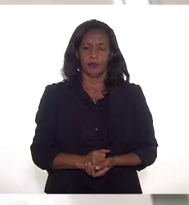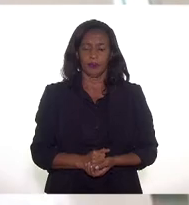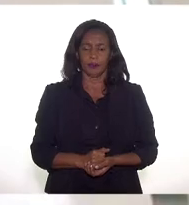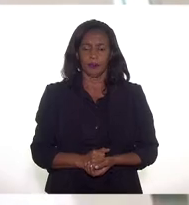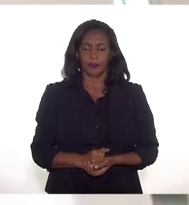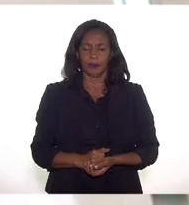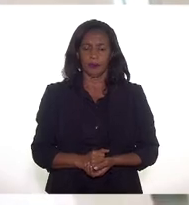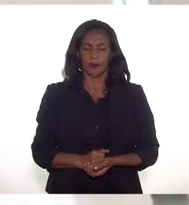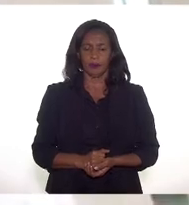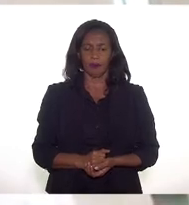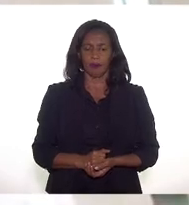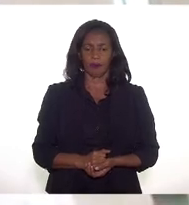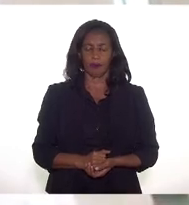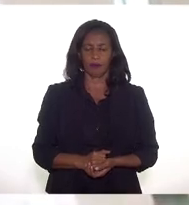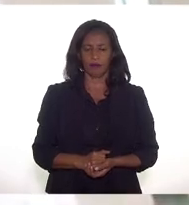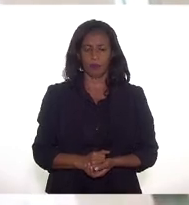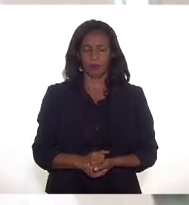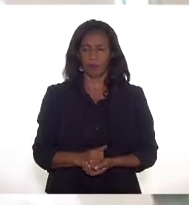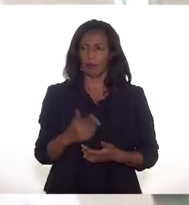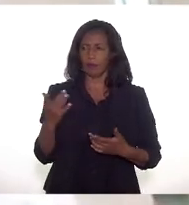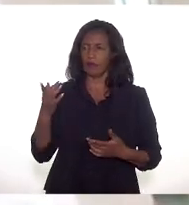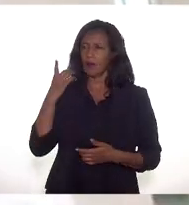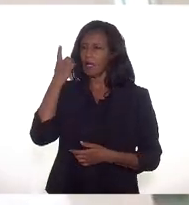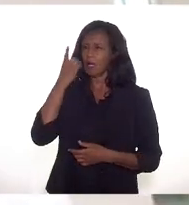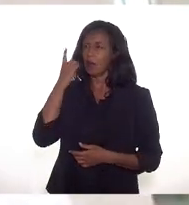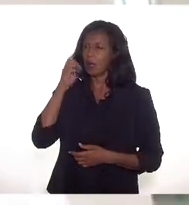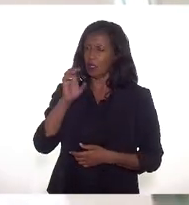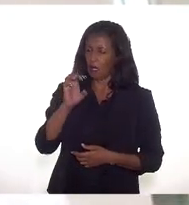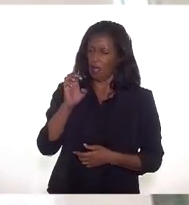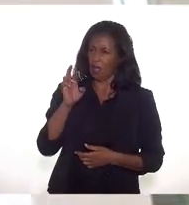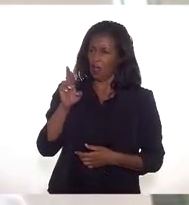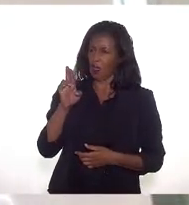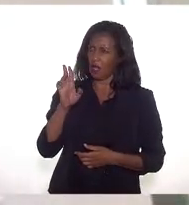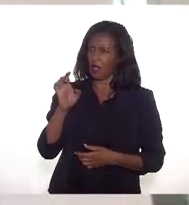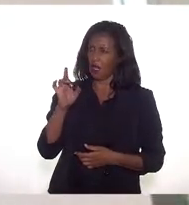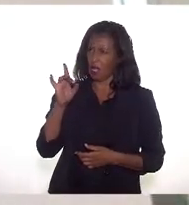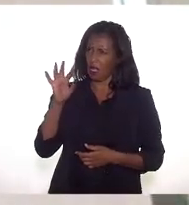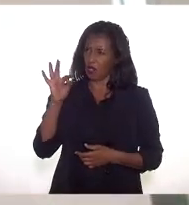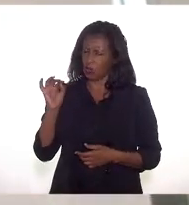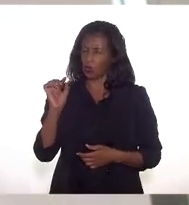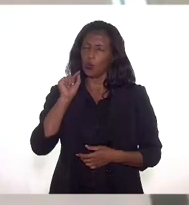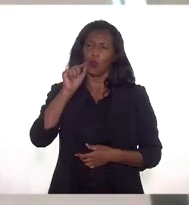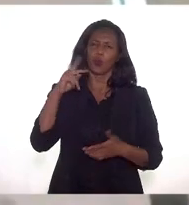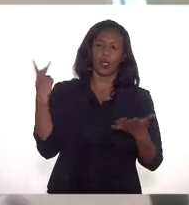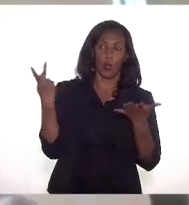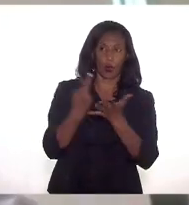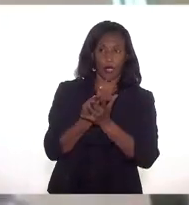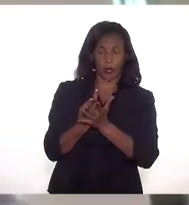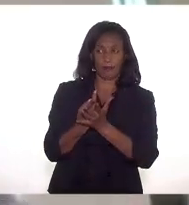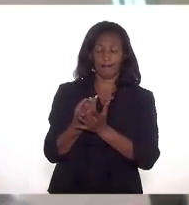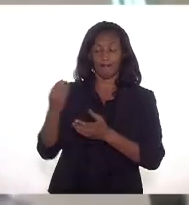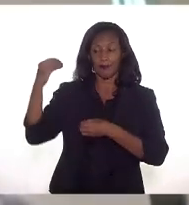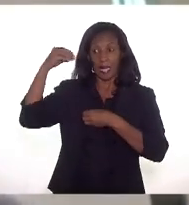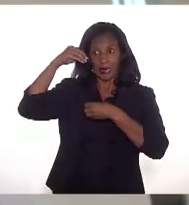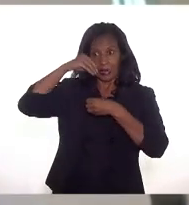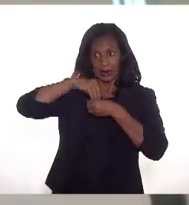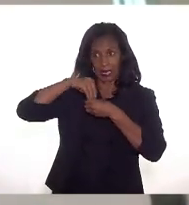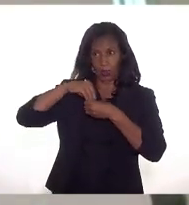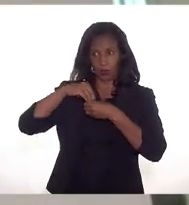Sobre a operação de créditos, deputada, na verdade, o que acontece é o seguinte, dentro do regime de recuperação